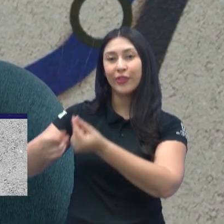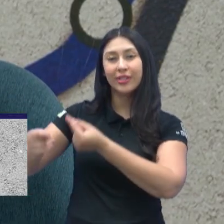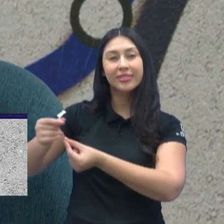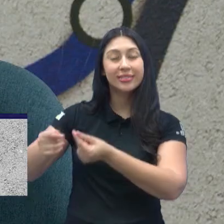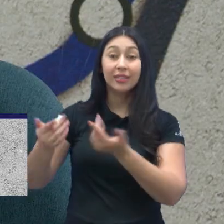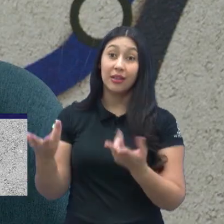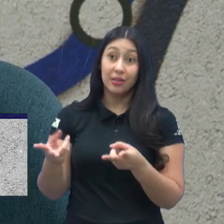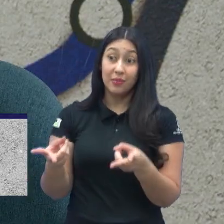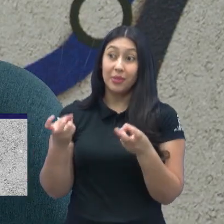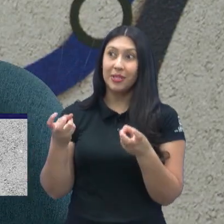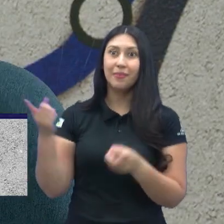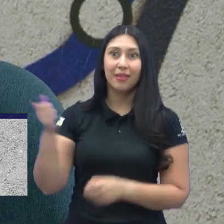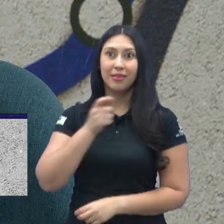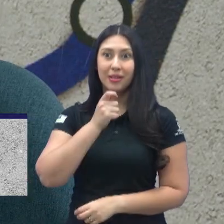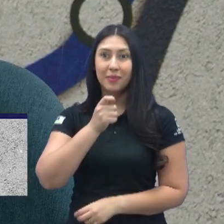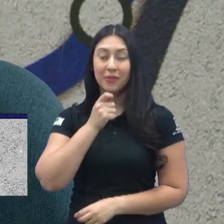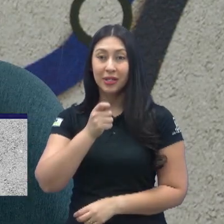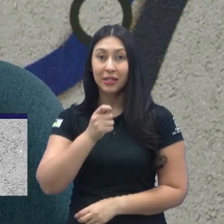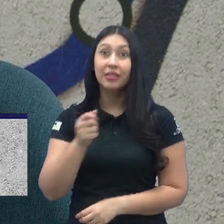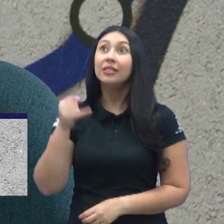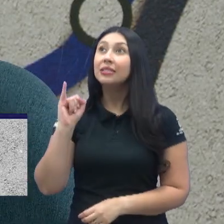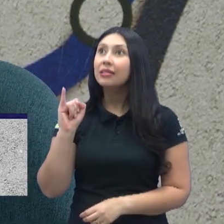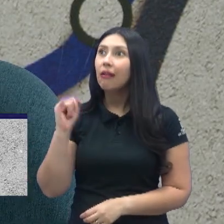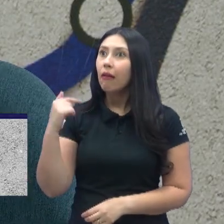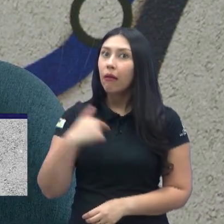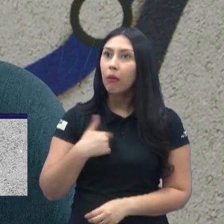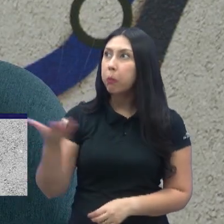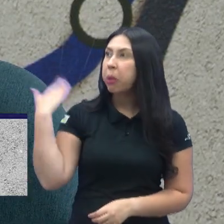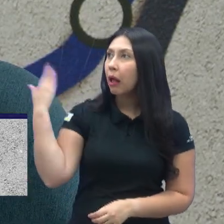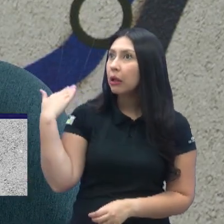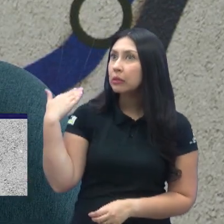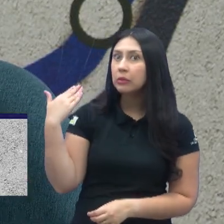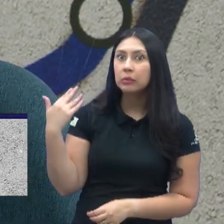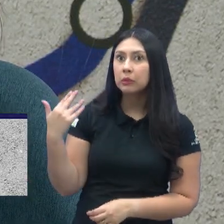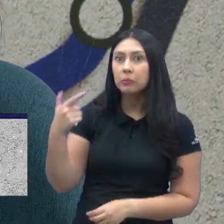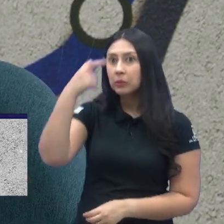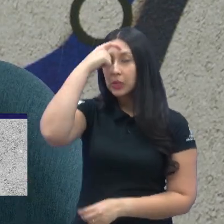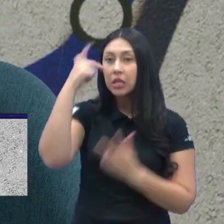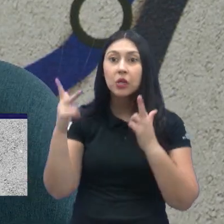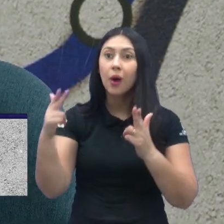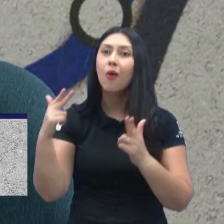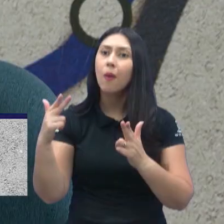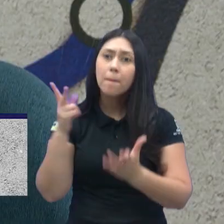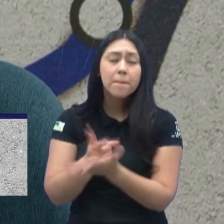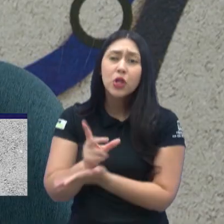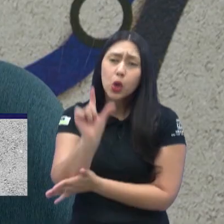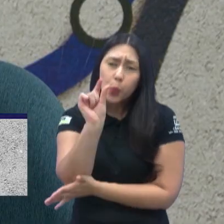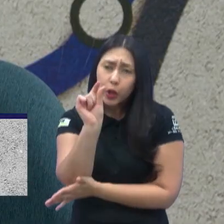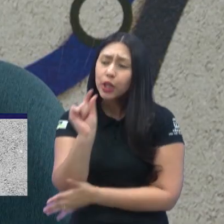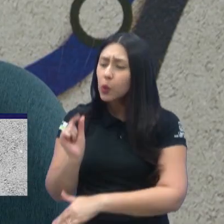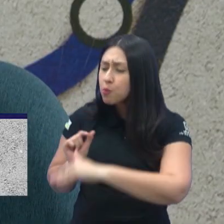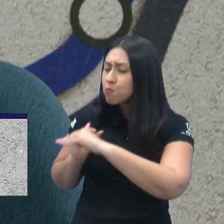viu na reportagem agora. Se eu tivesse essa cabeça antes, eu teria poupado, mesmo que seja um pouquinho por mês, mas